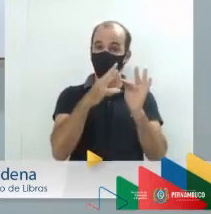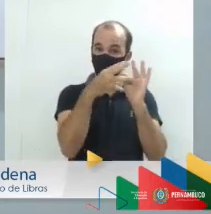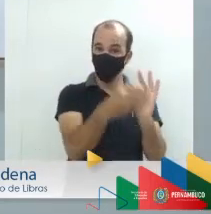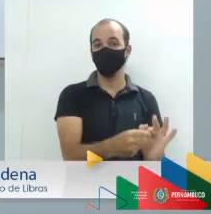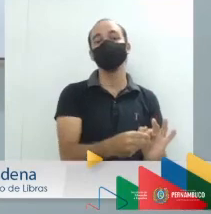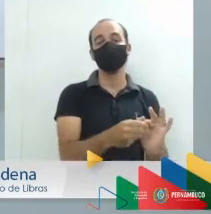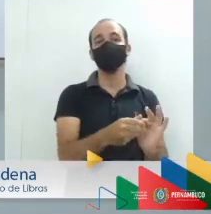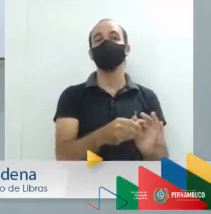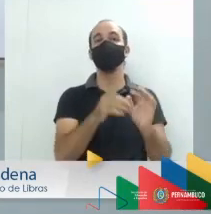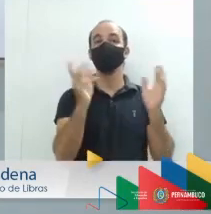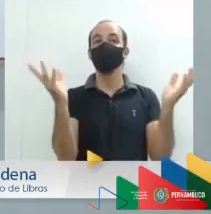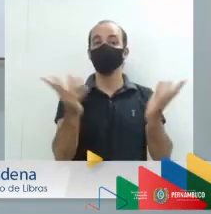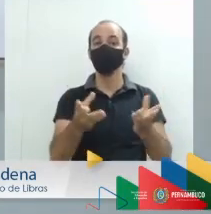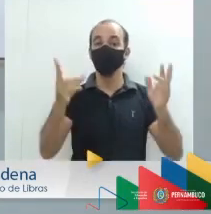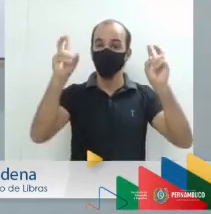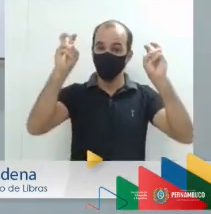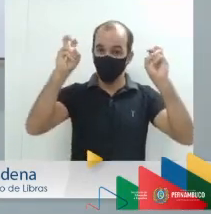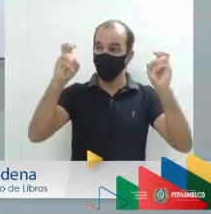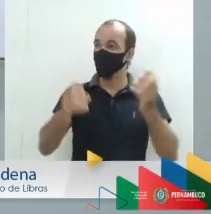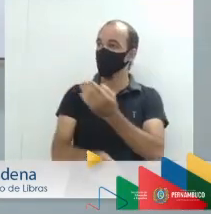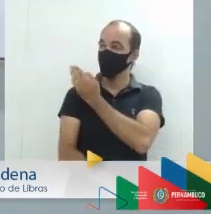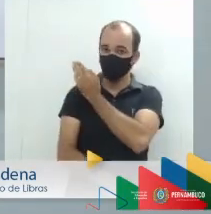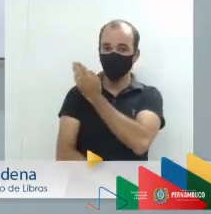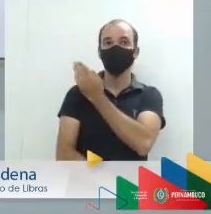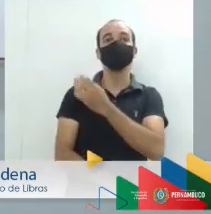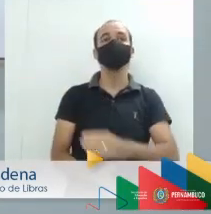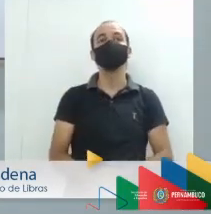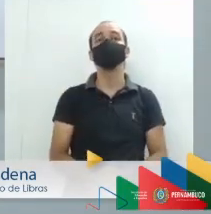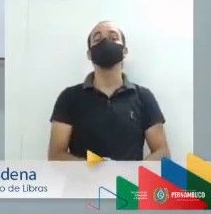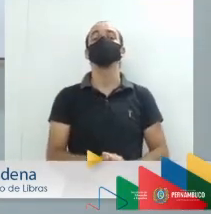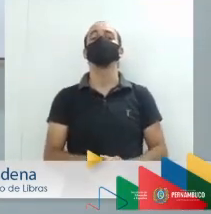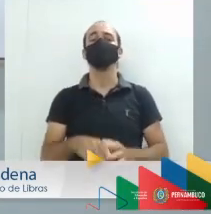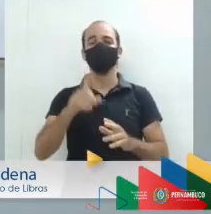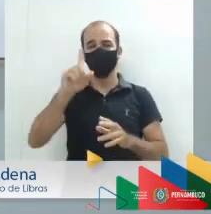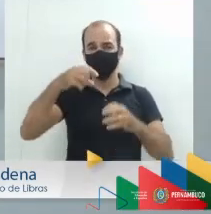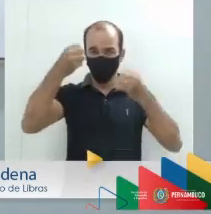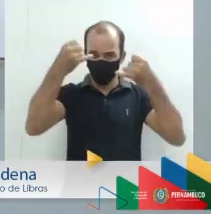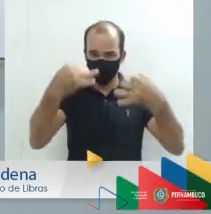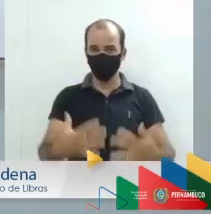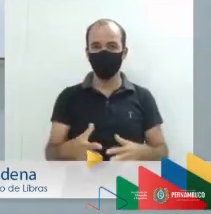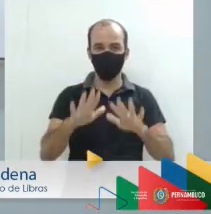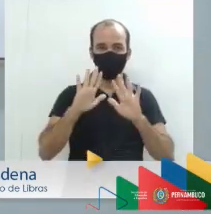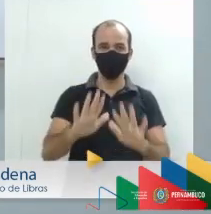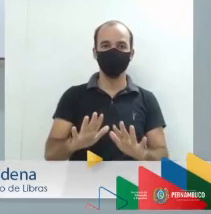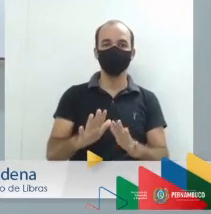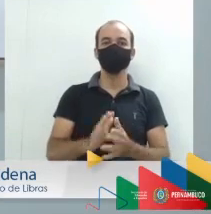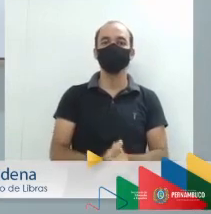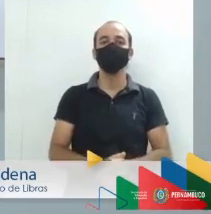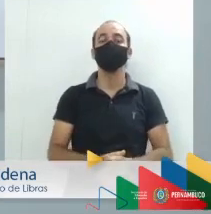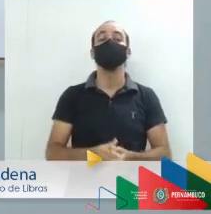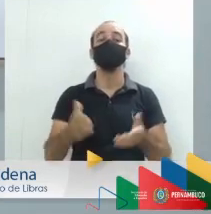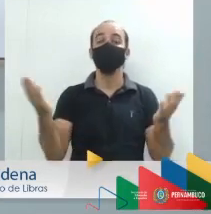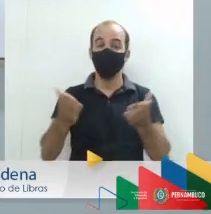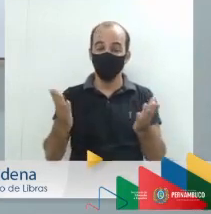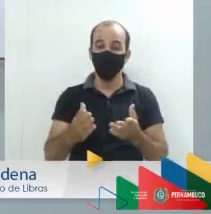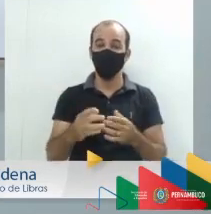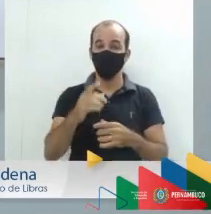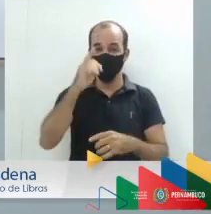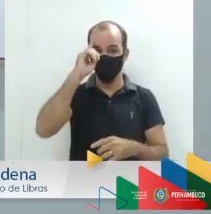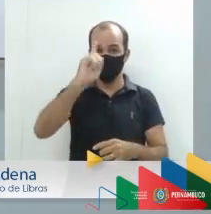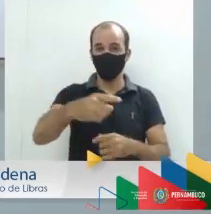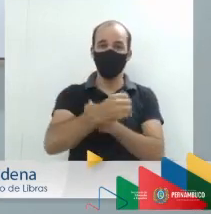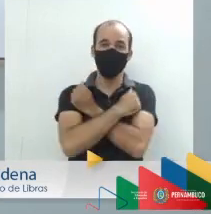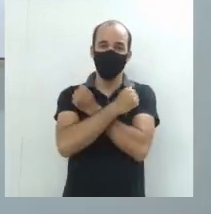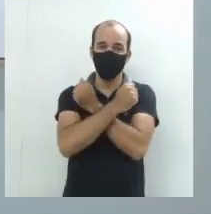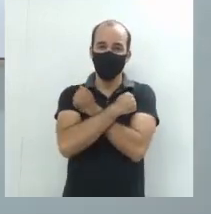a cinemática vetorial. Daqui a pouco te explico um pouquinho sobre isso. Um abraço em especial a todos